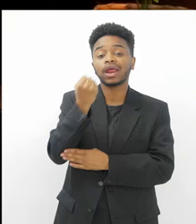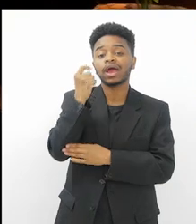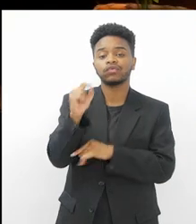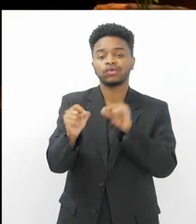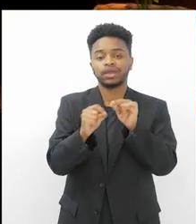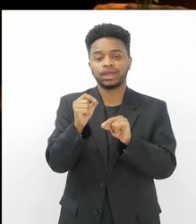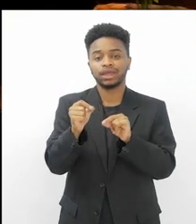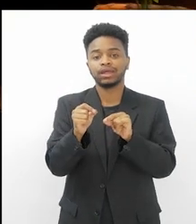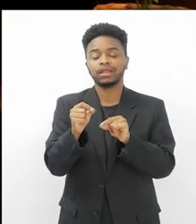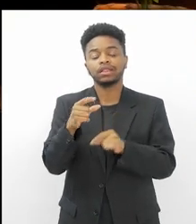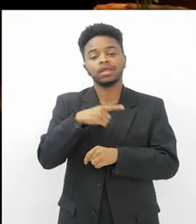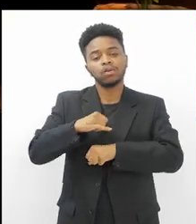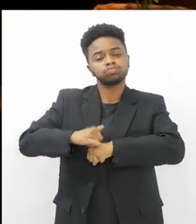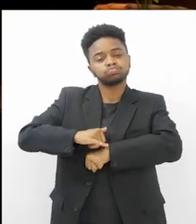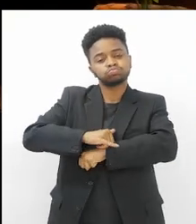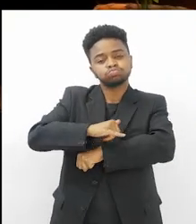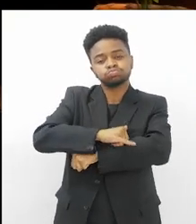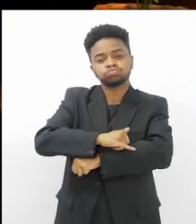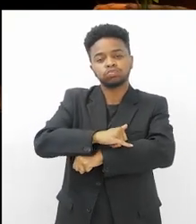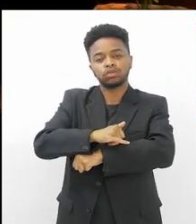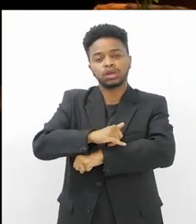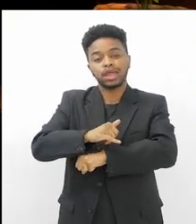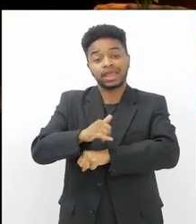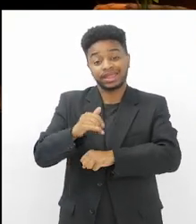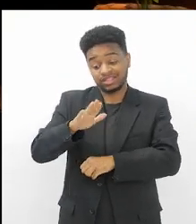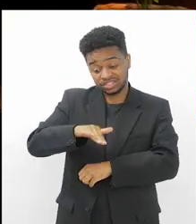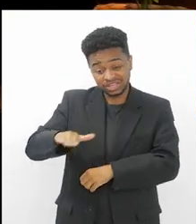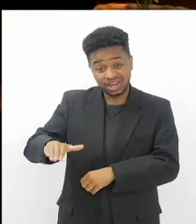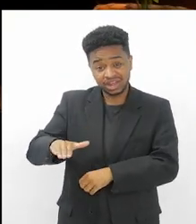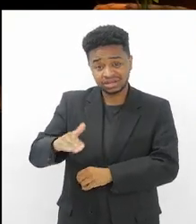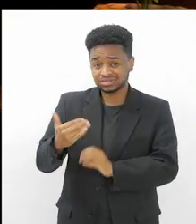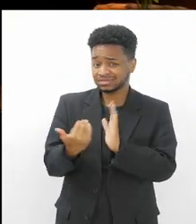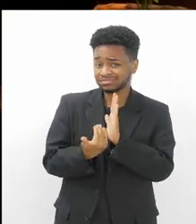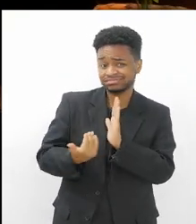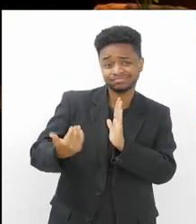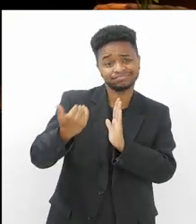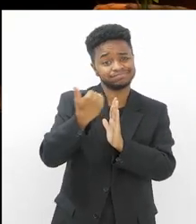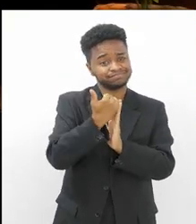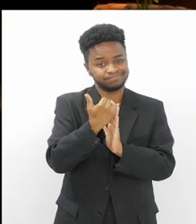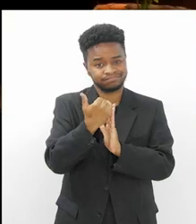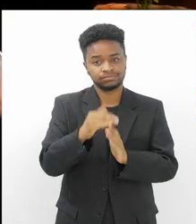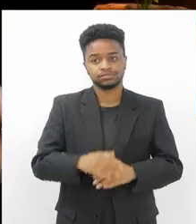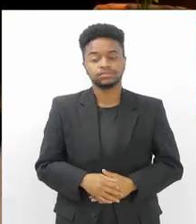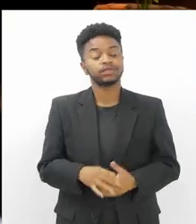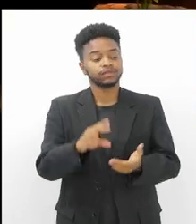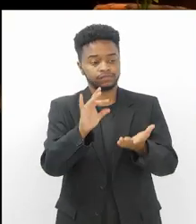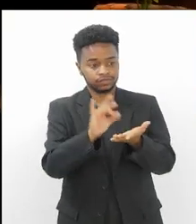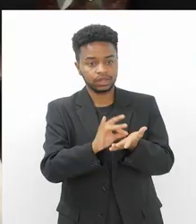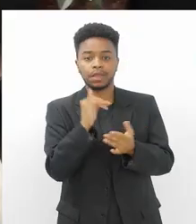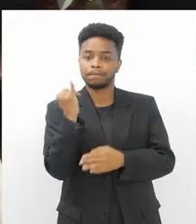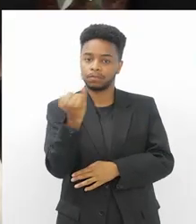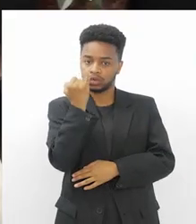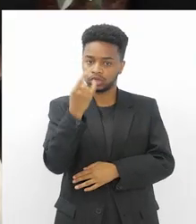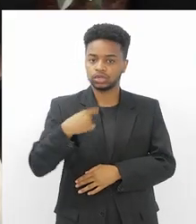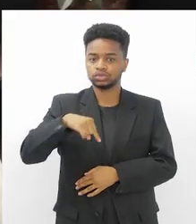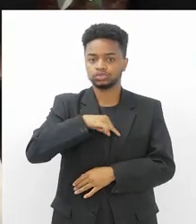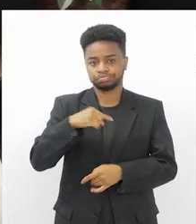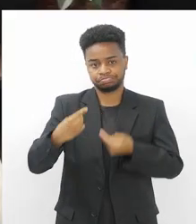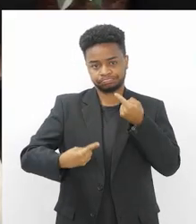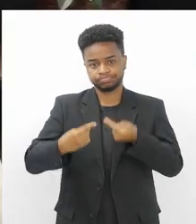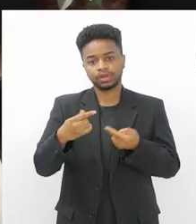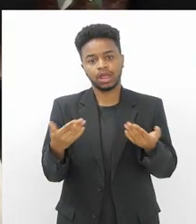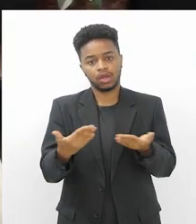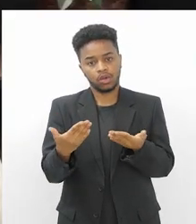mais grave é que hoje nós estamos tendo uma obesidade infantil muito alta. Exatamente. Isso é